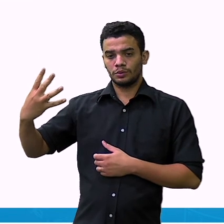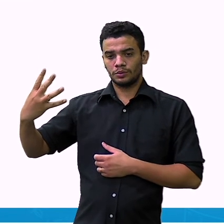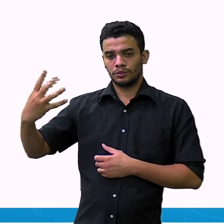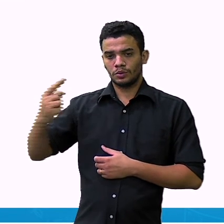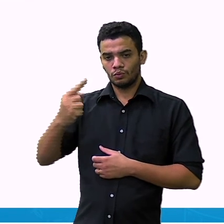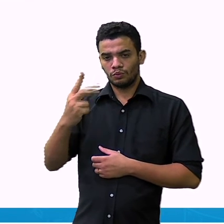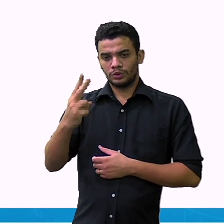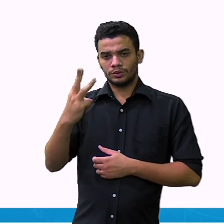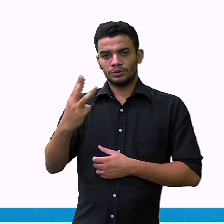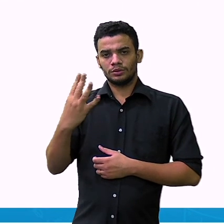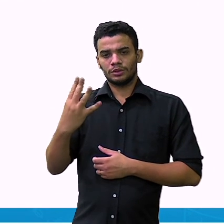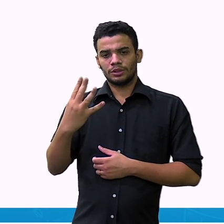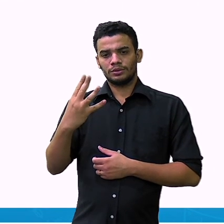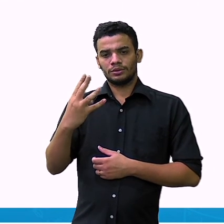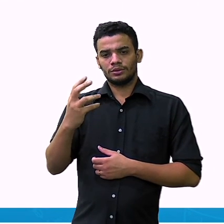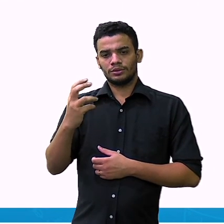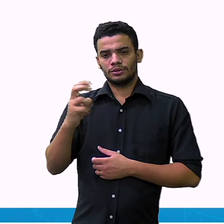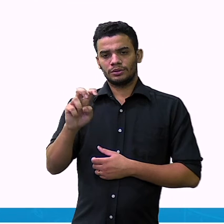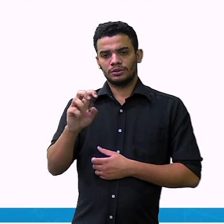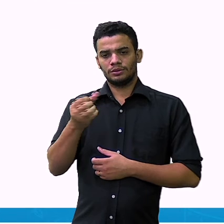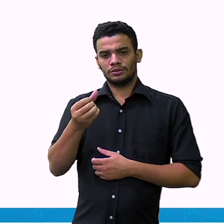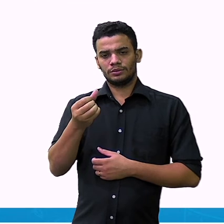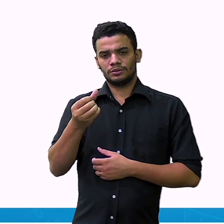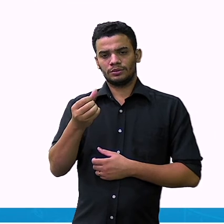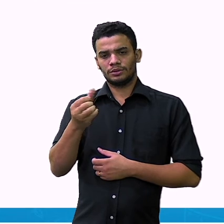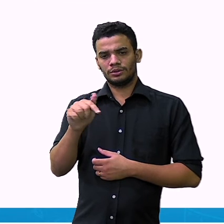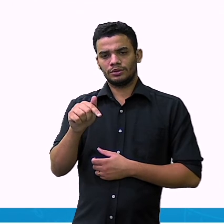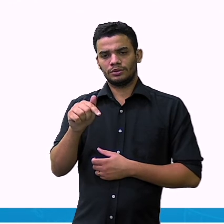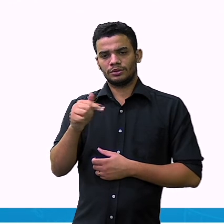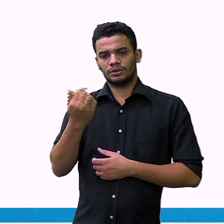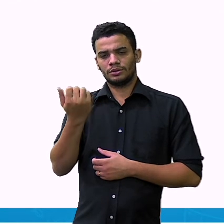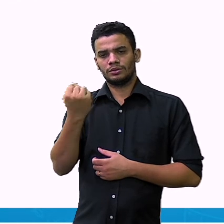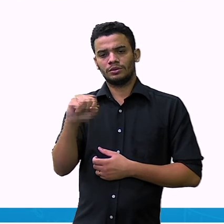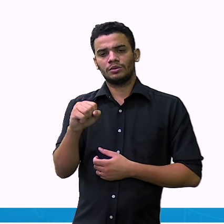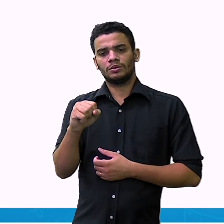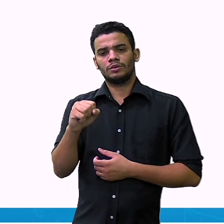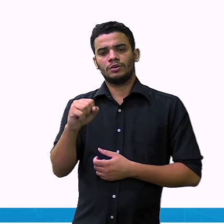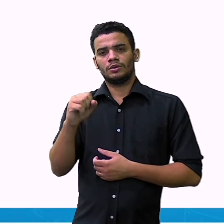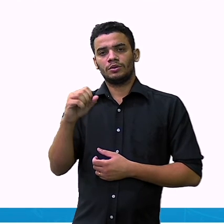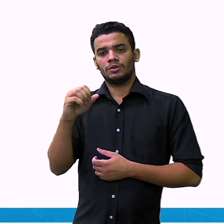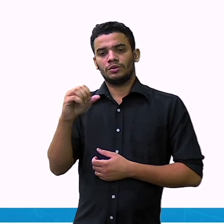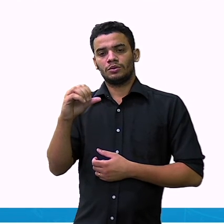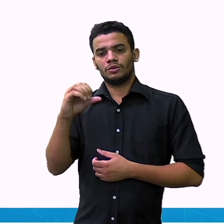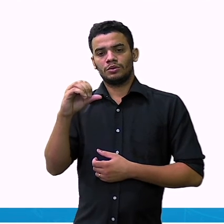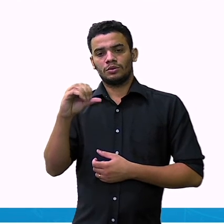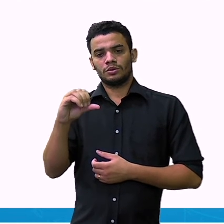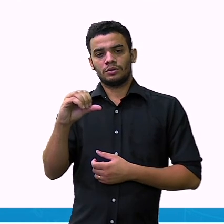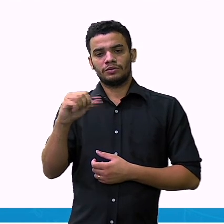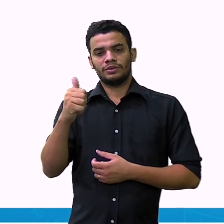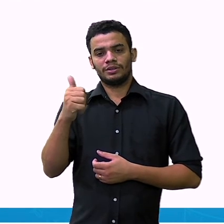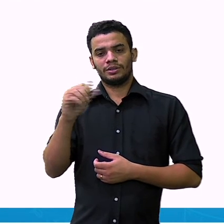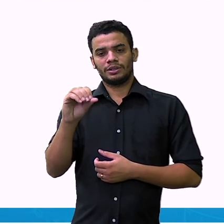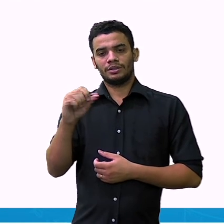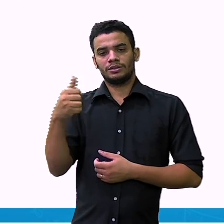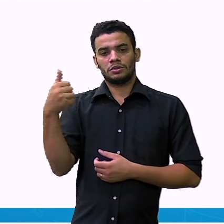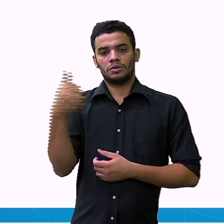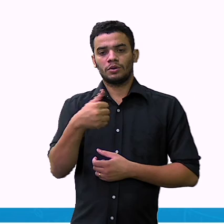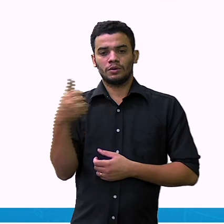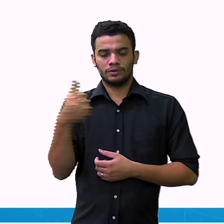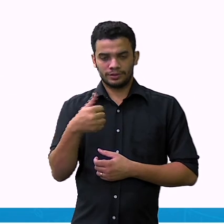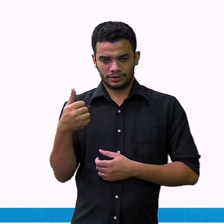1, 2, 3, 4, 5, 6, 7, 8, 9,